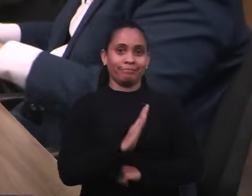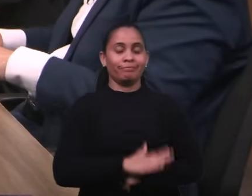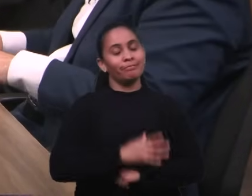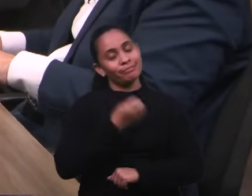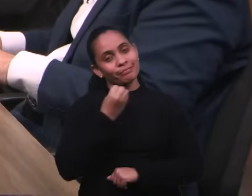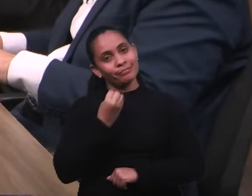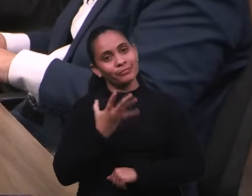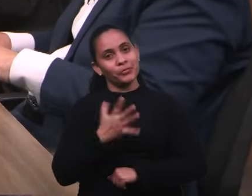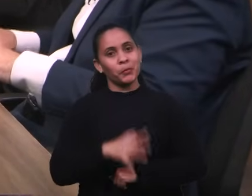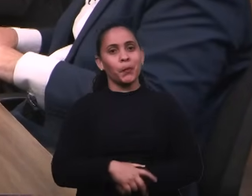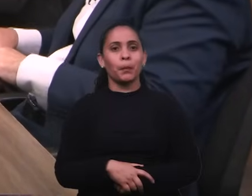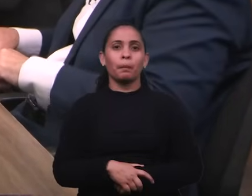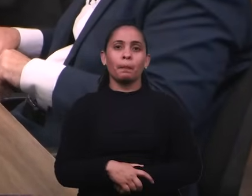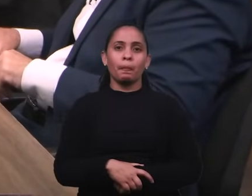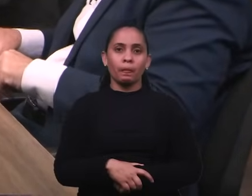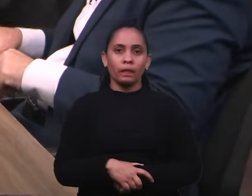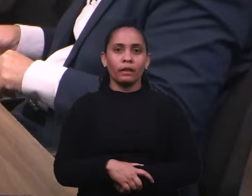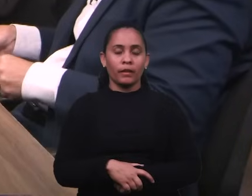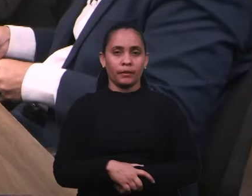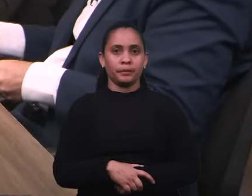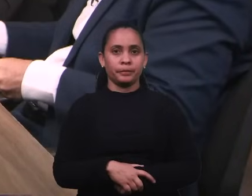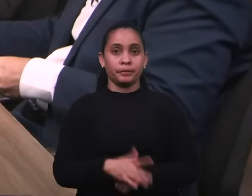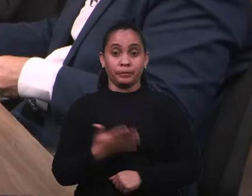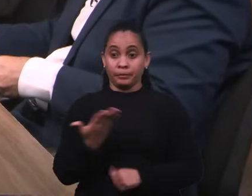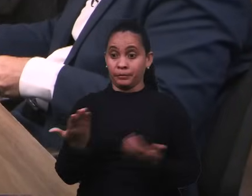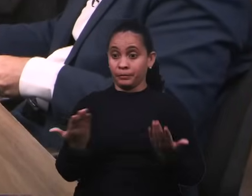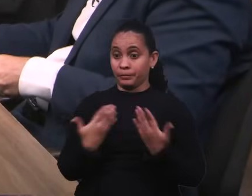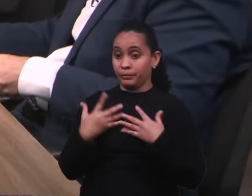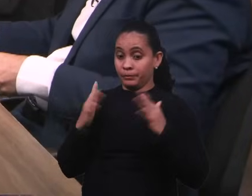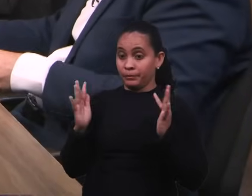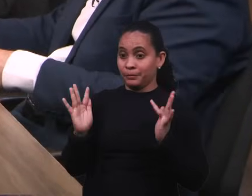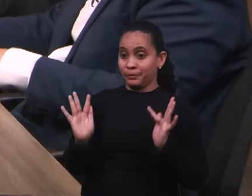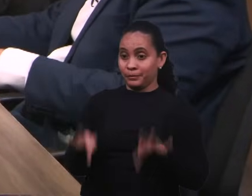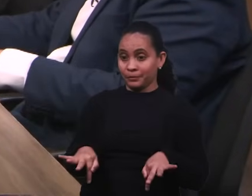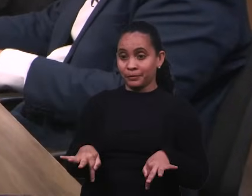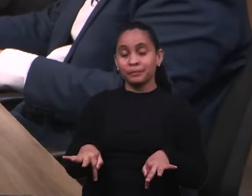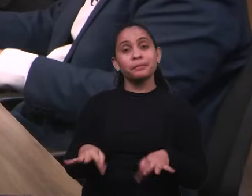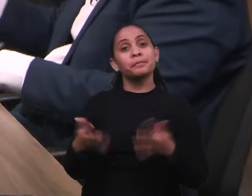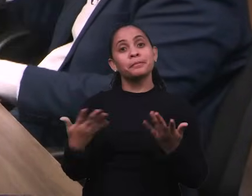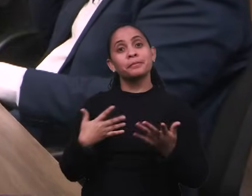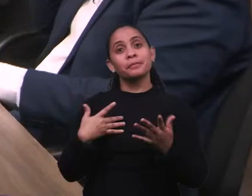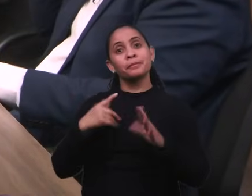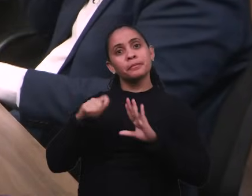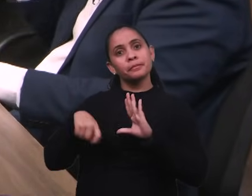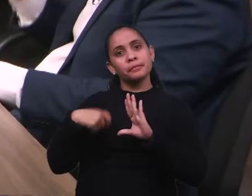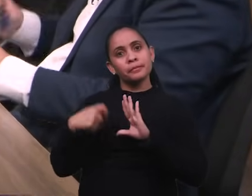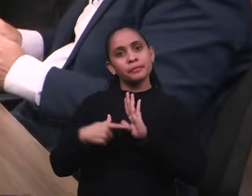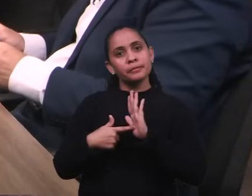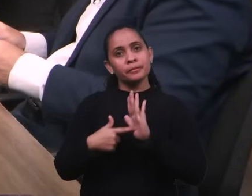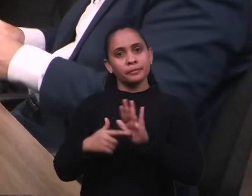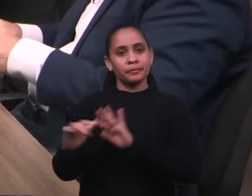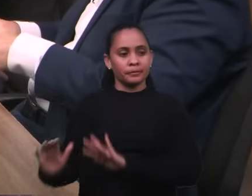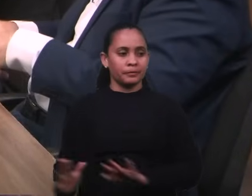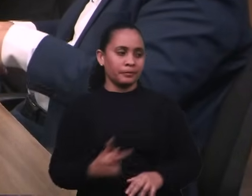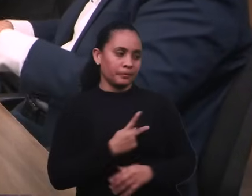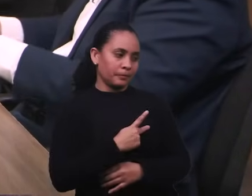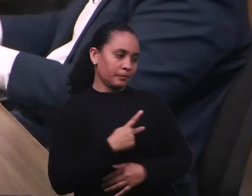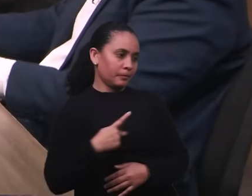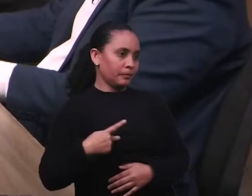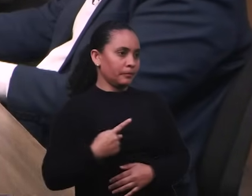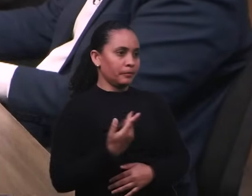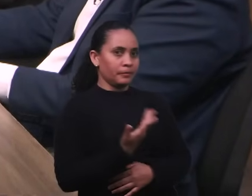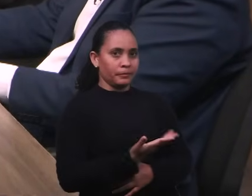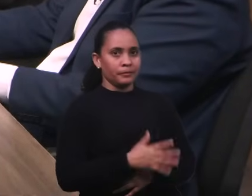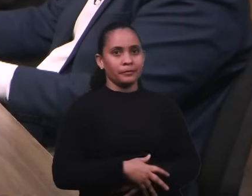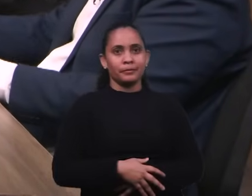bem. Creio que com essas últimas duas falas chegamos à conclusão do episódio de hoje. Pastor Alexandre, a paz do